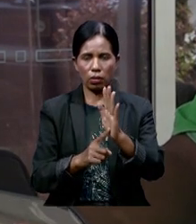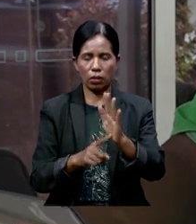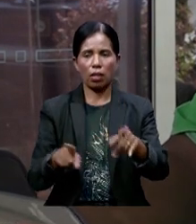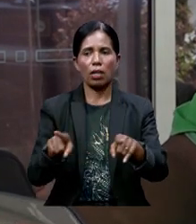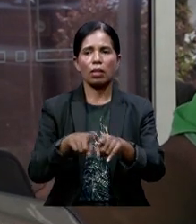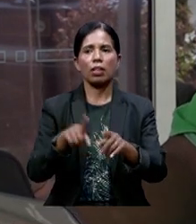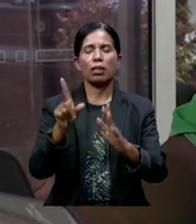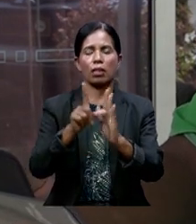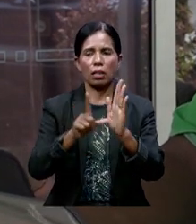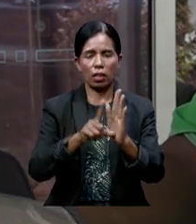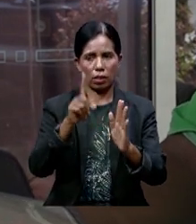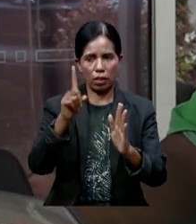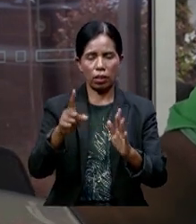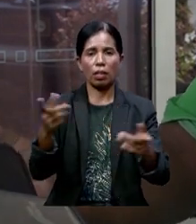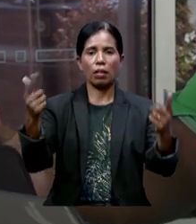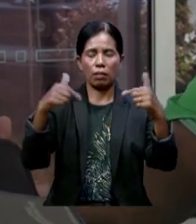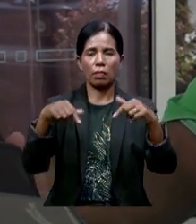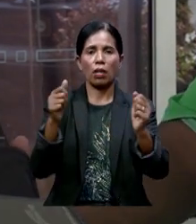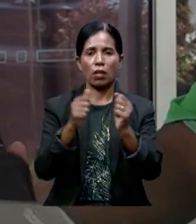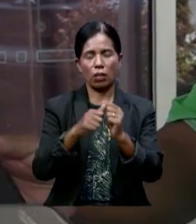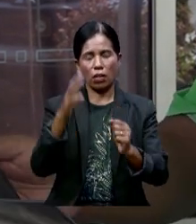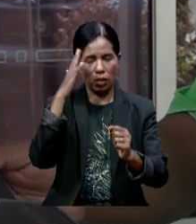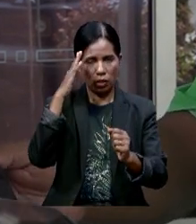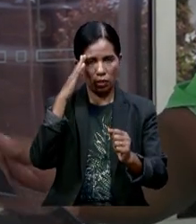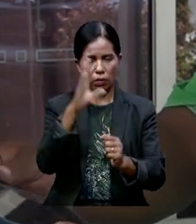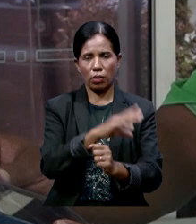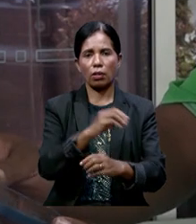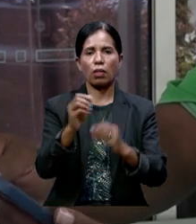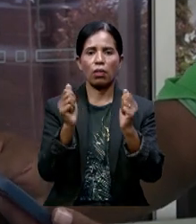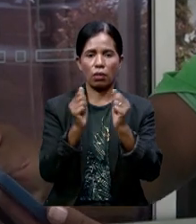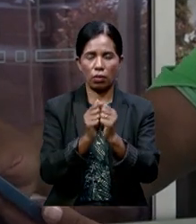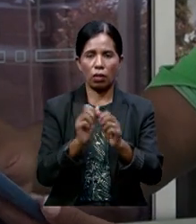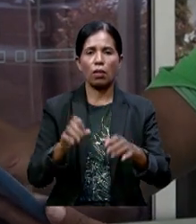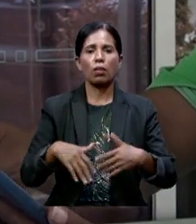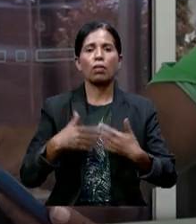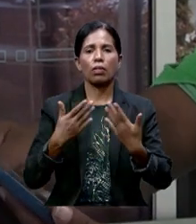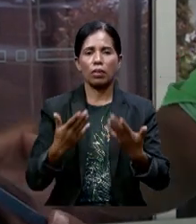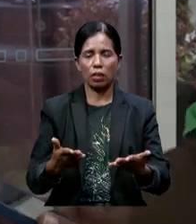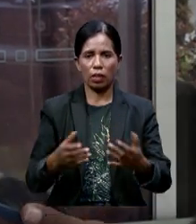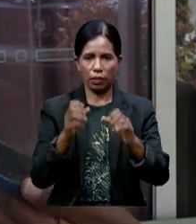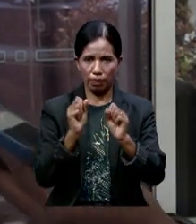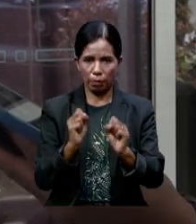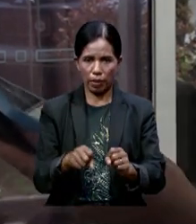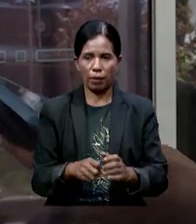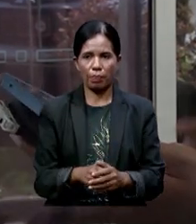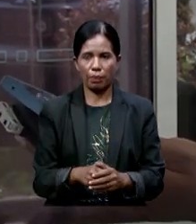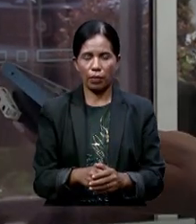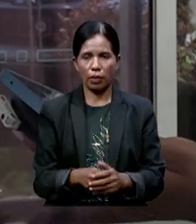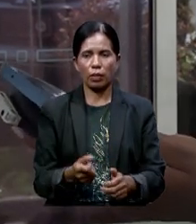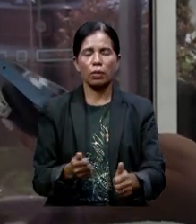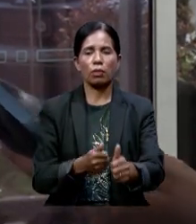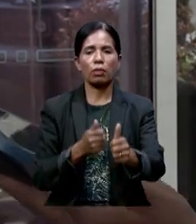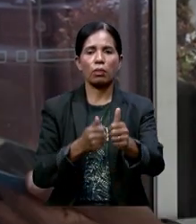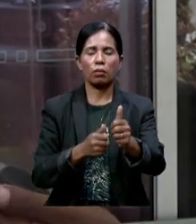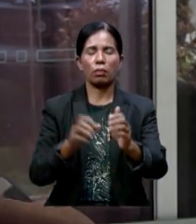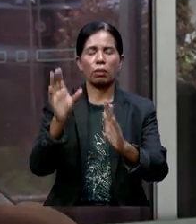lei, ainda, né? Mas, ho, Hanoi, o princípio, cata, pensamos que a tubele cumpre a